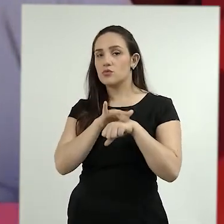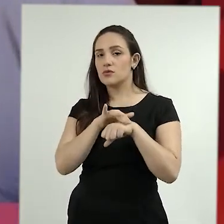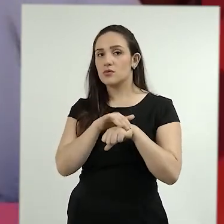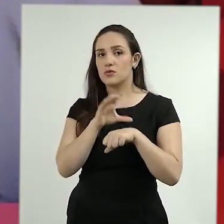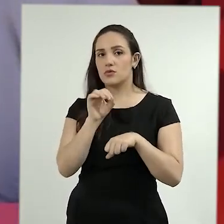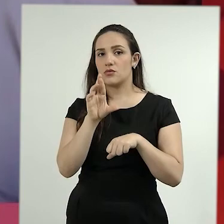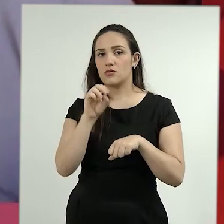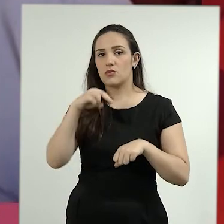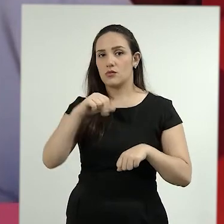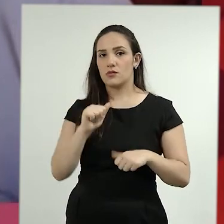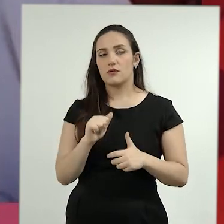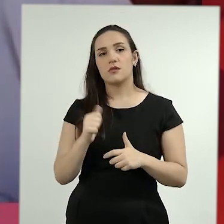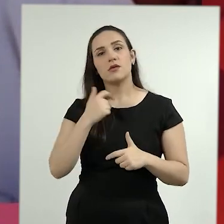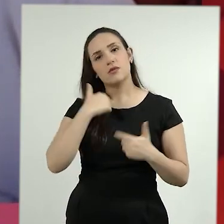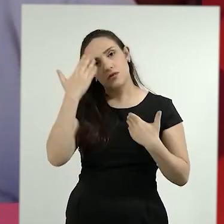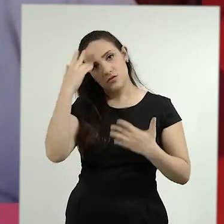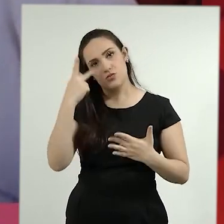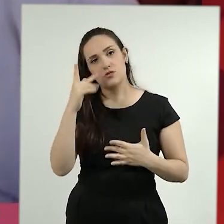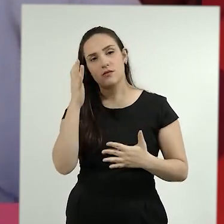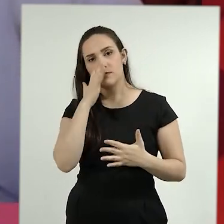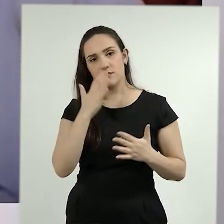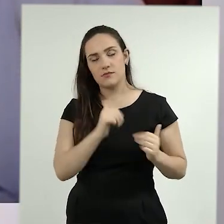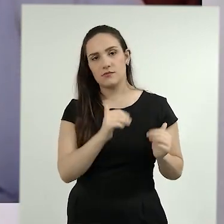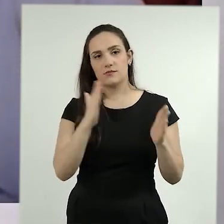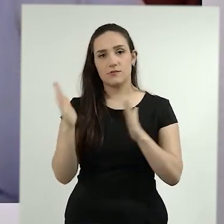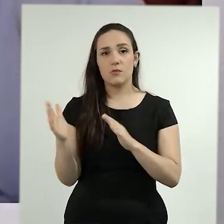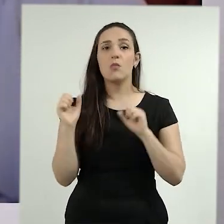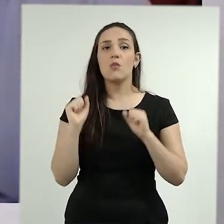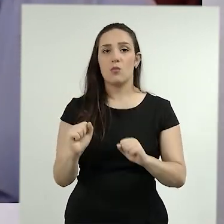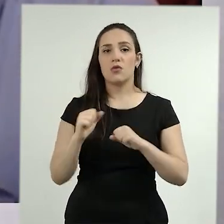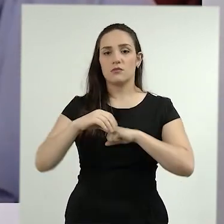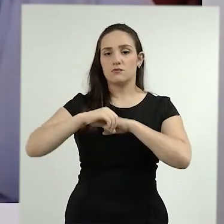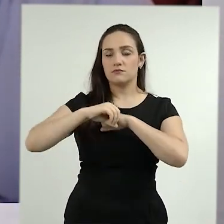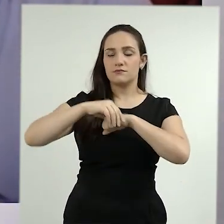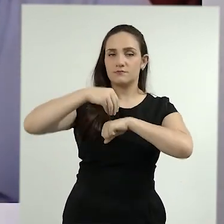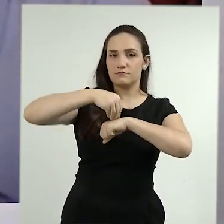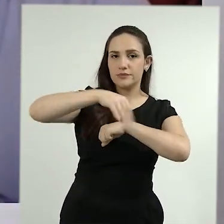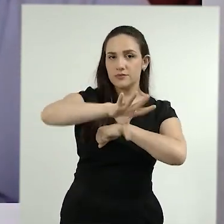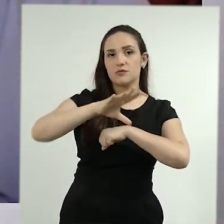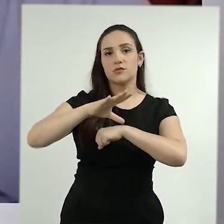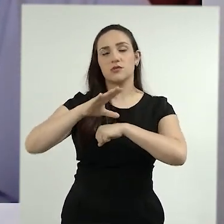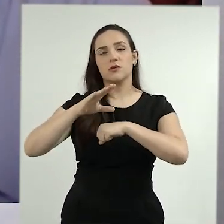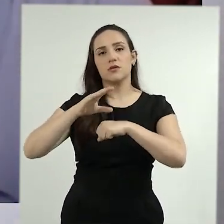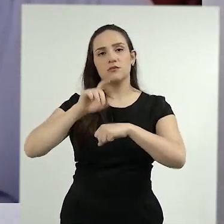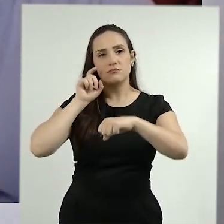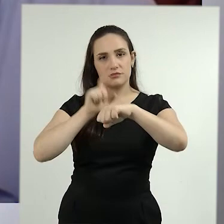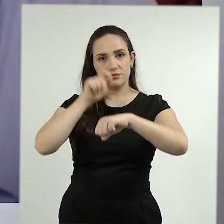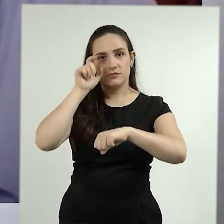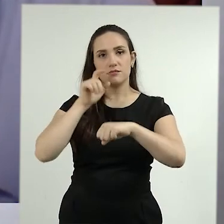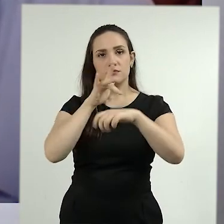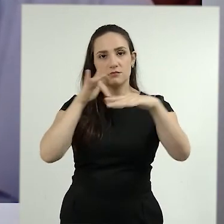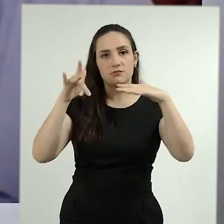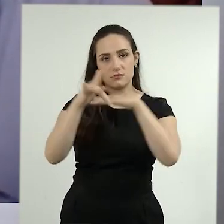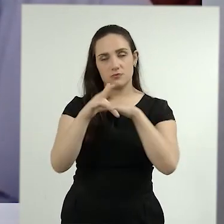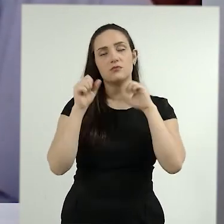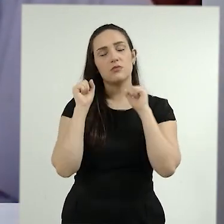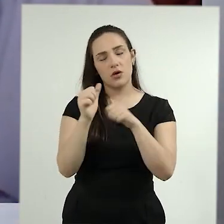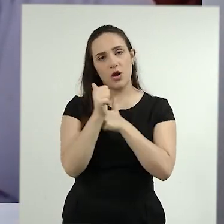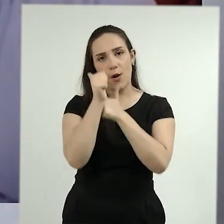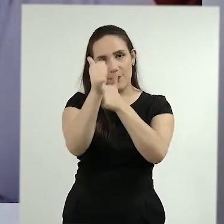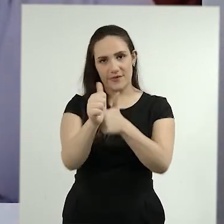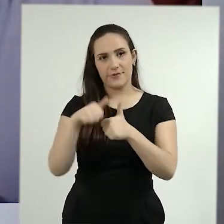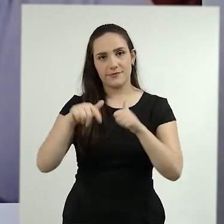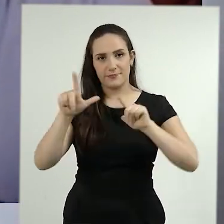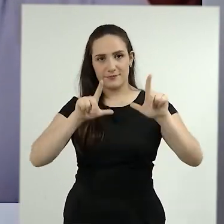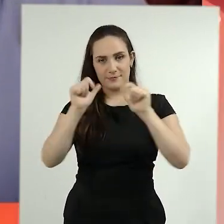mais vulnerável ao coronavírus. Quero agradecer a sua companhia, compartilhe o nosso link com seus amigos, não deixe de acompanhar